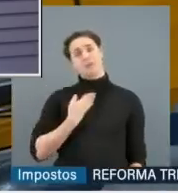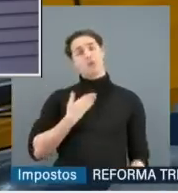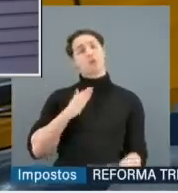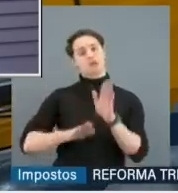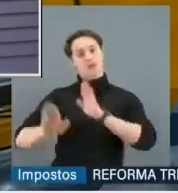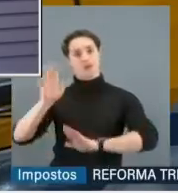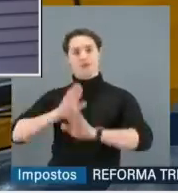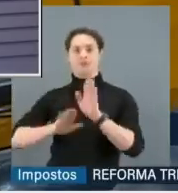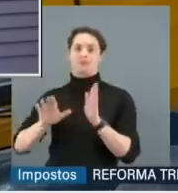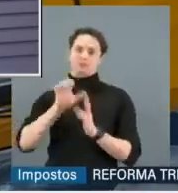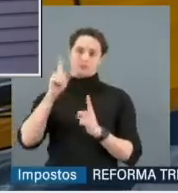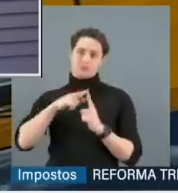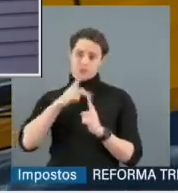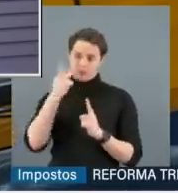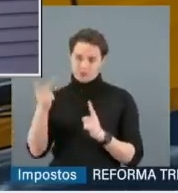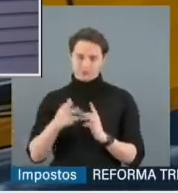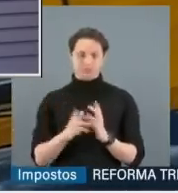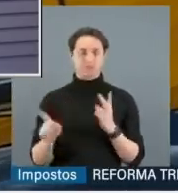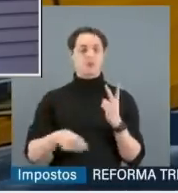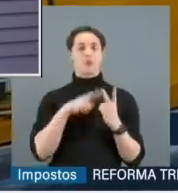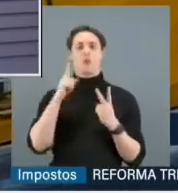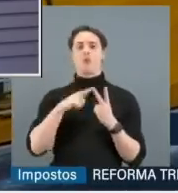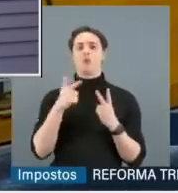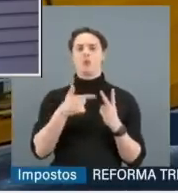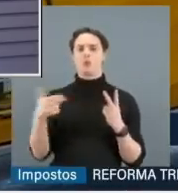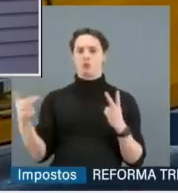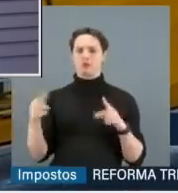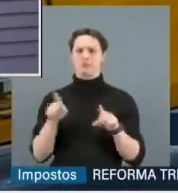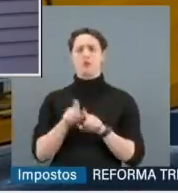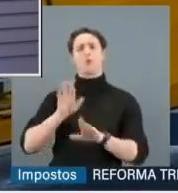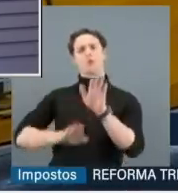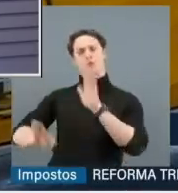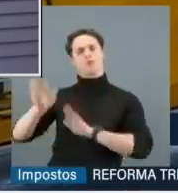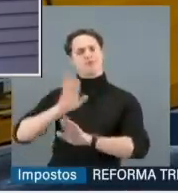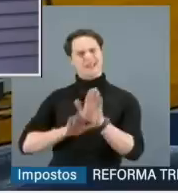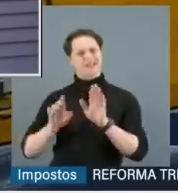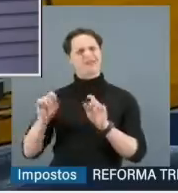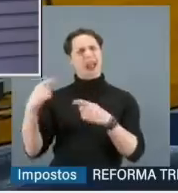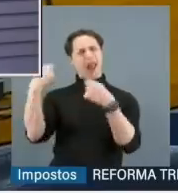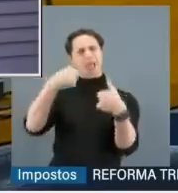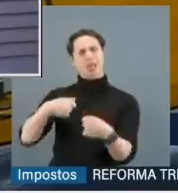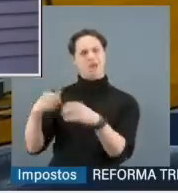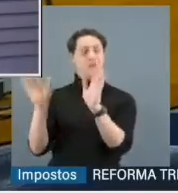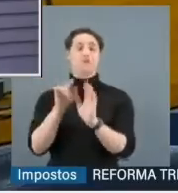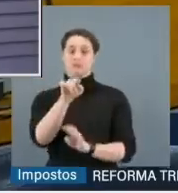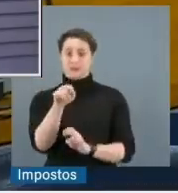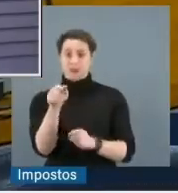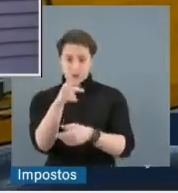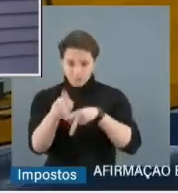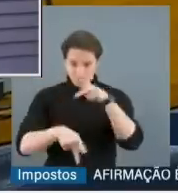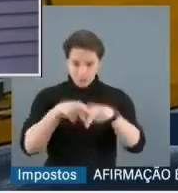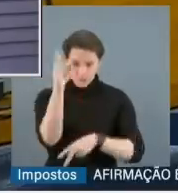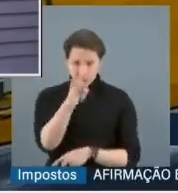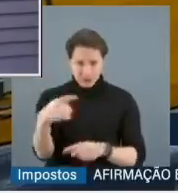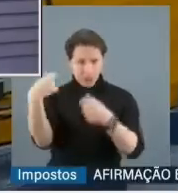acompanhando. Daqui a pouco a nossa produção vai trazer, inclusive, alguns trechos do depoimento de hoje. Mas vamos ao Rio de Janeiro. Roberto Mota com